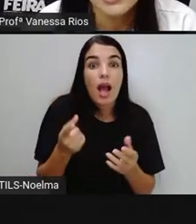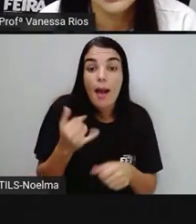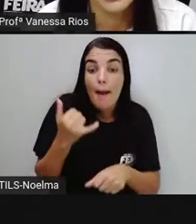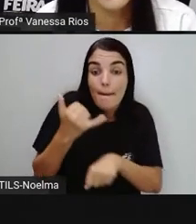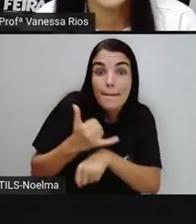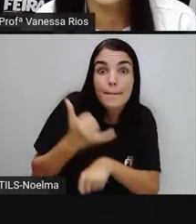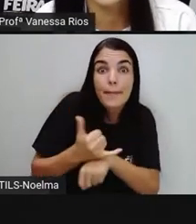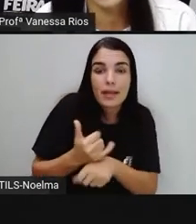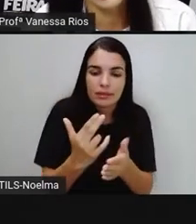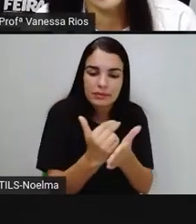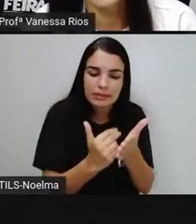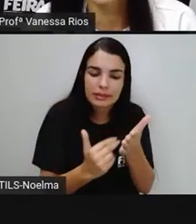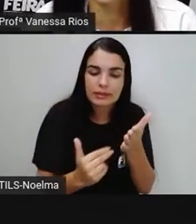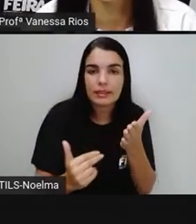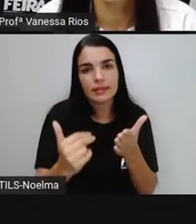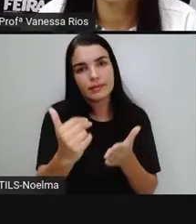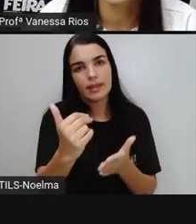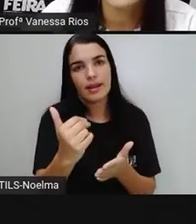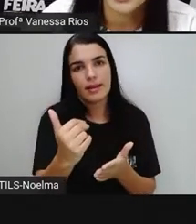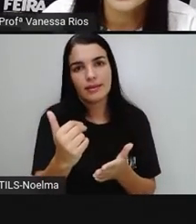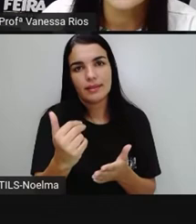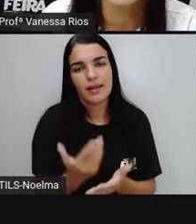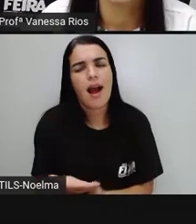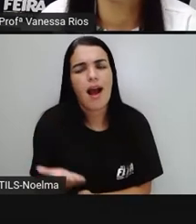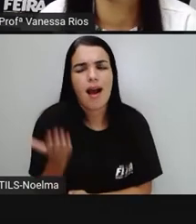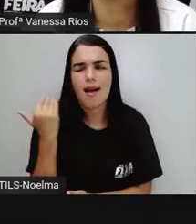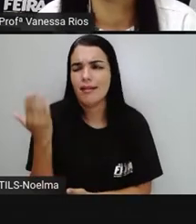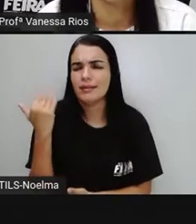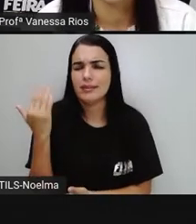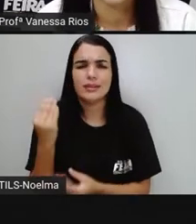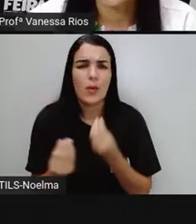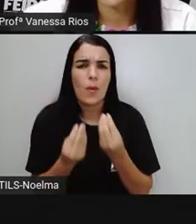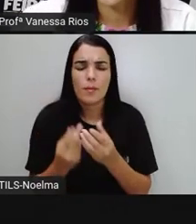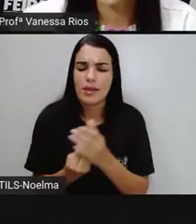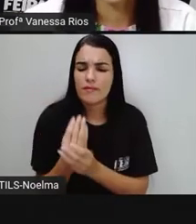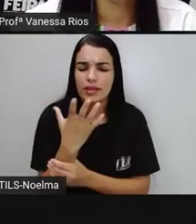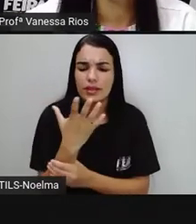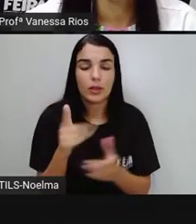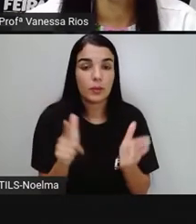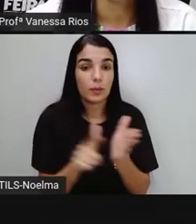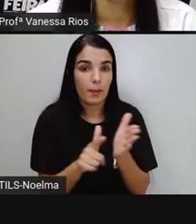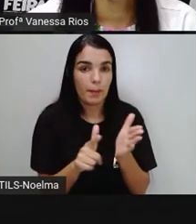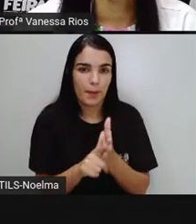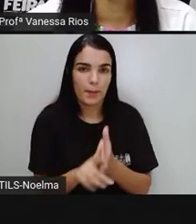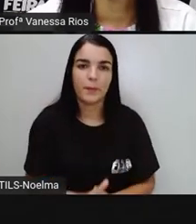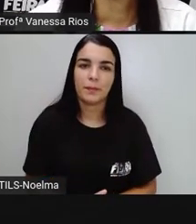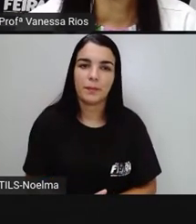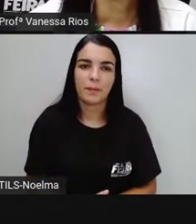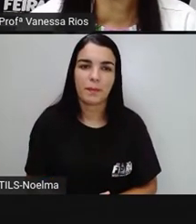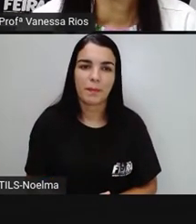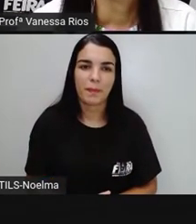né? Na argila, isso antes aí da invenção do papel.